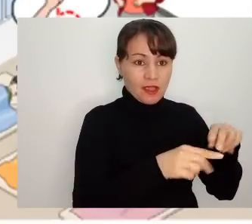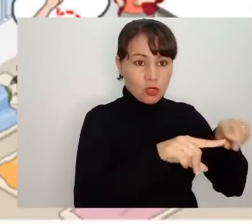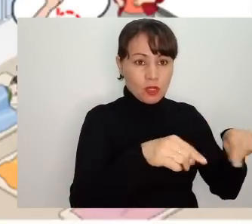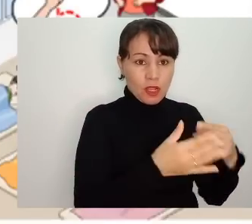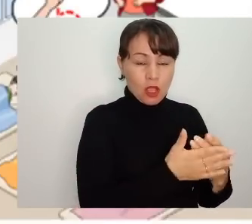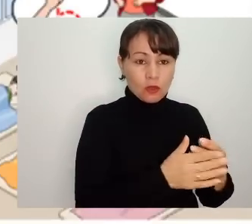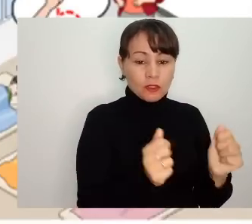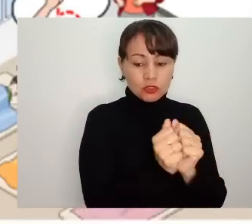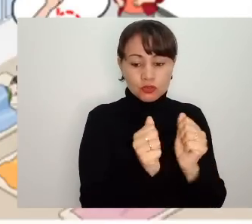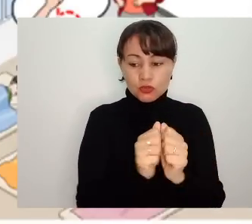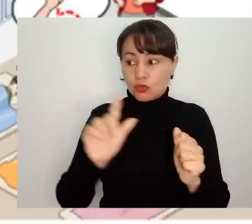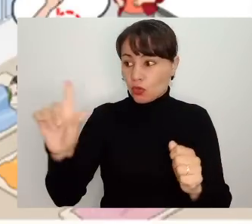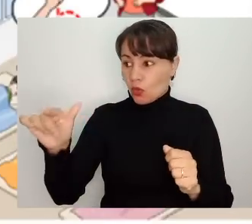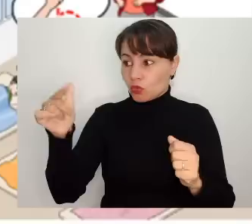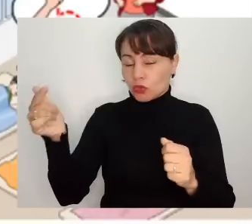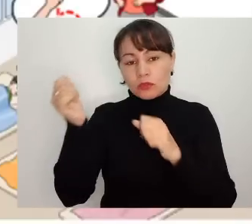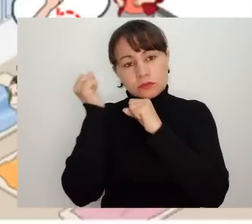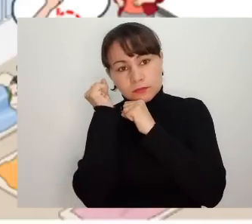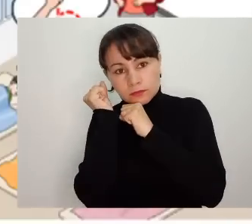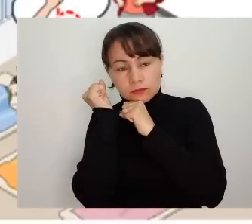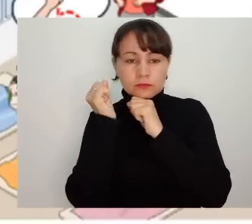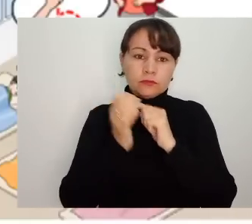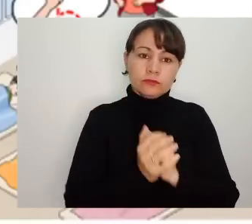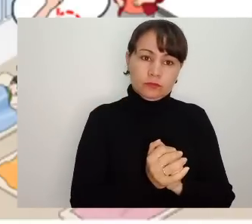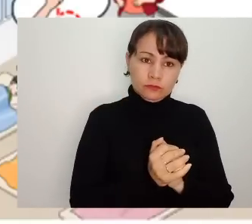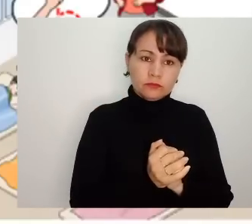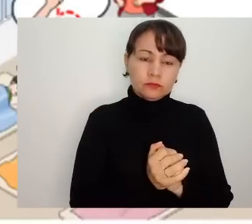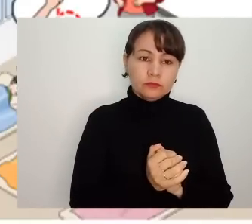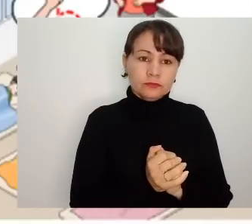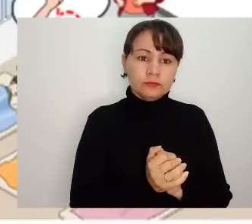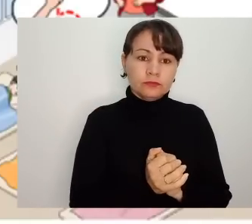sala de aula, como aqueles que ficaram